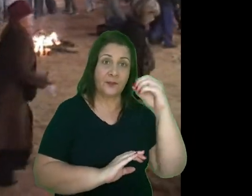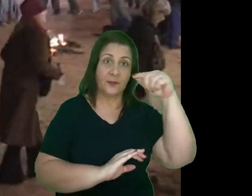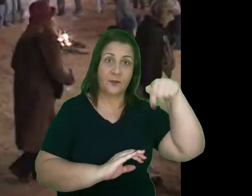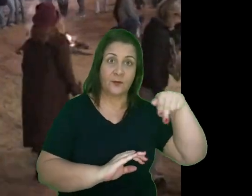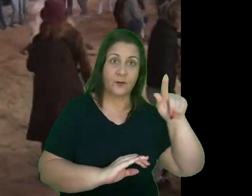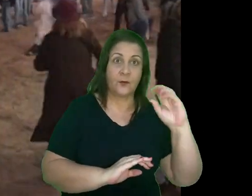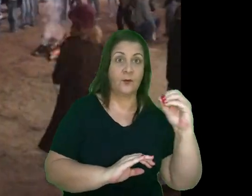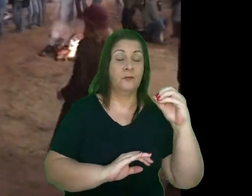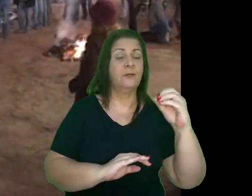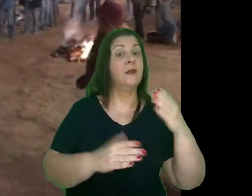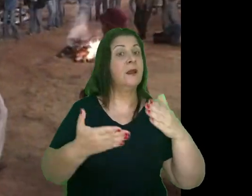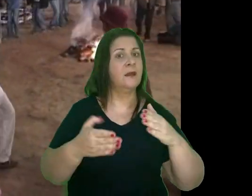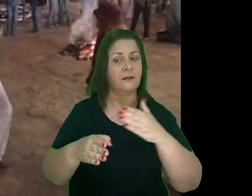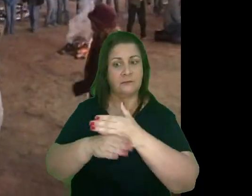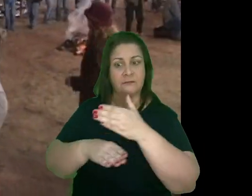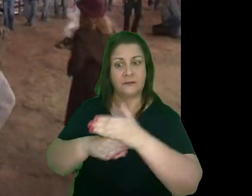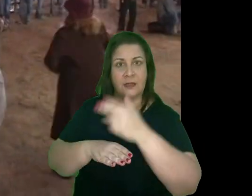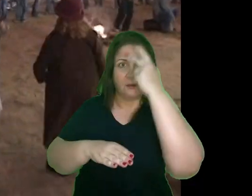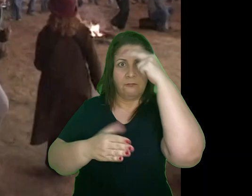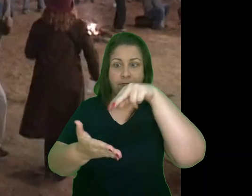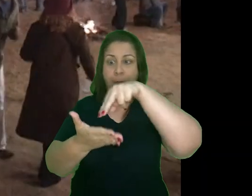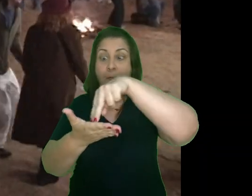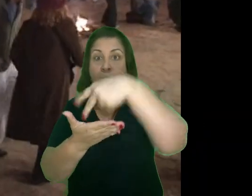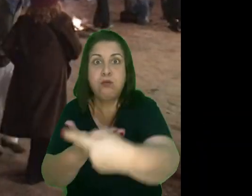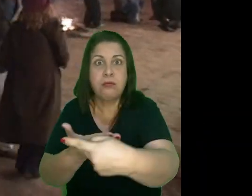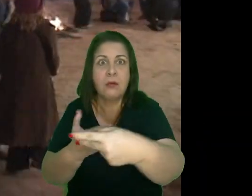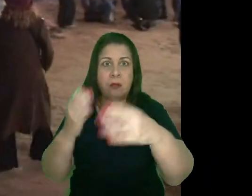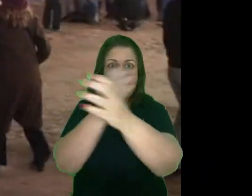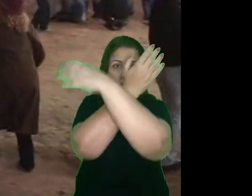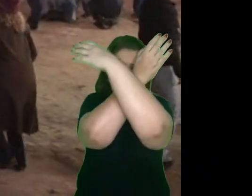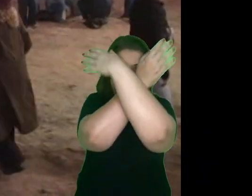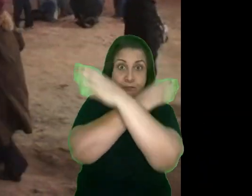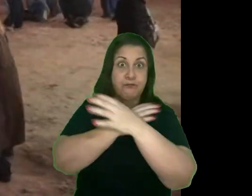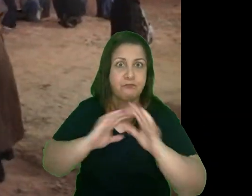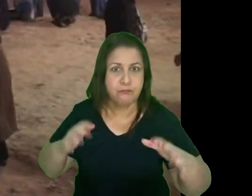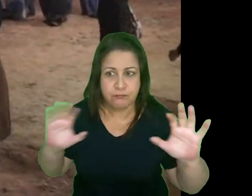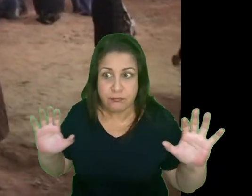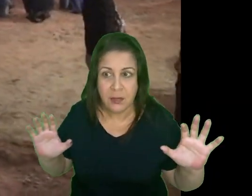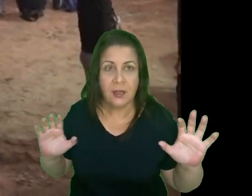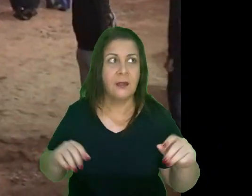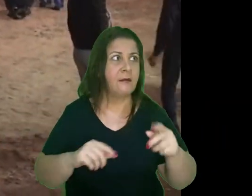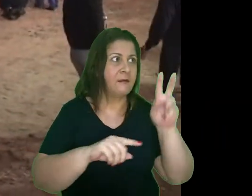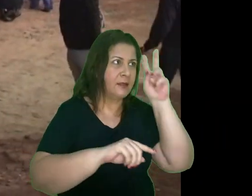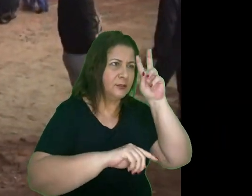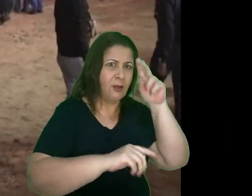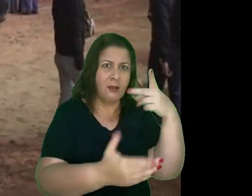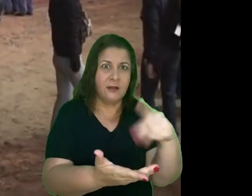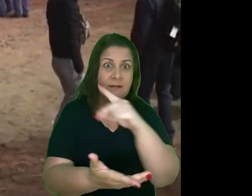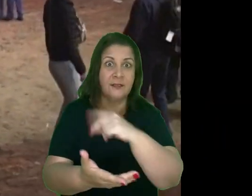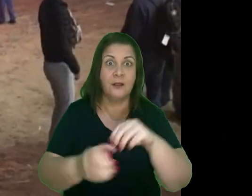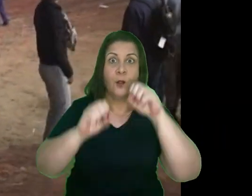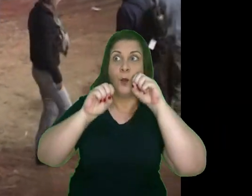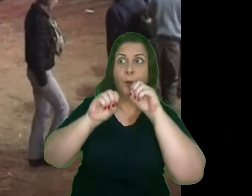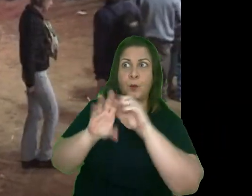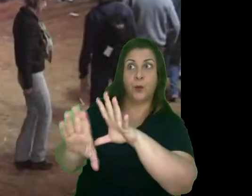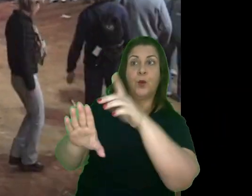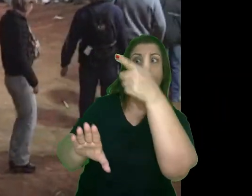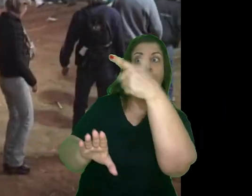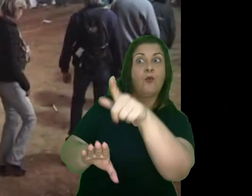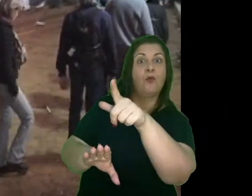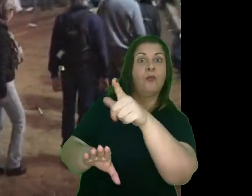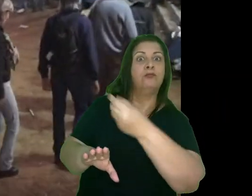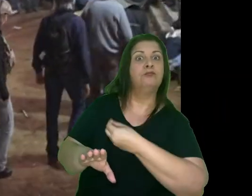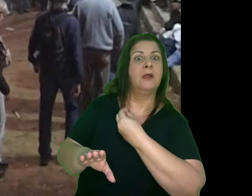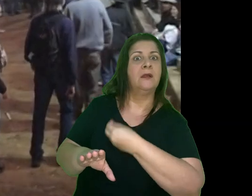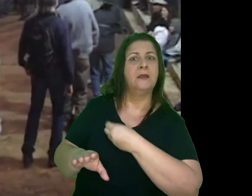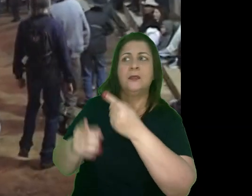Jongo, haviam casos de um participante derrubar o outro com uma cumba, com uso de mandingas e histórias de feitiços lançados contra a